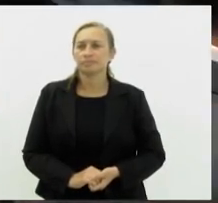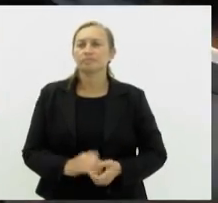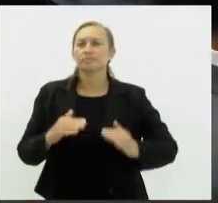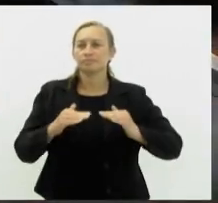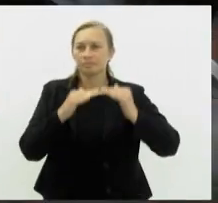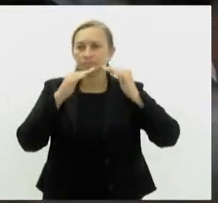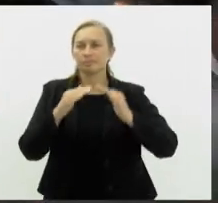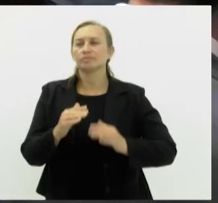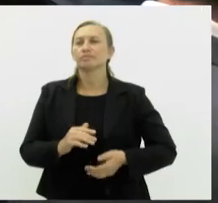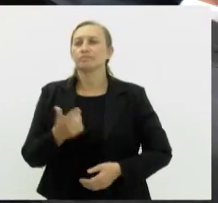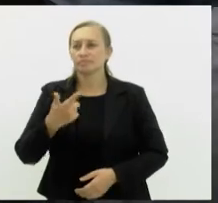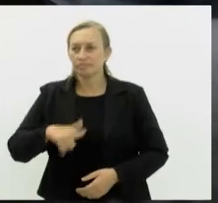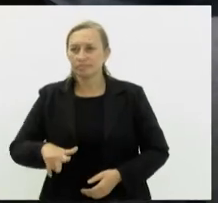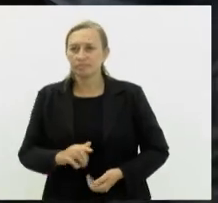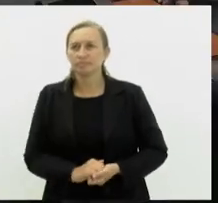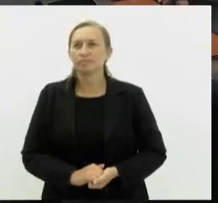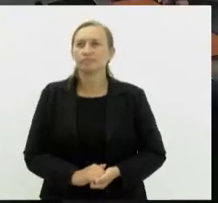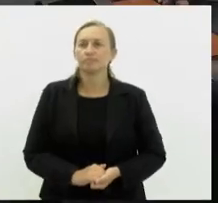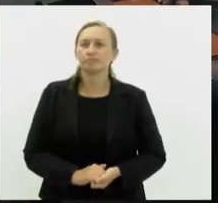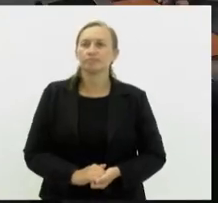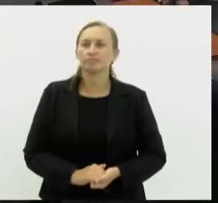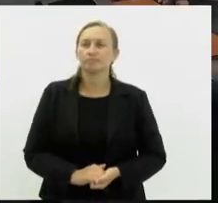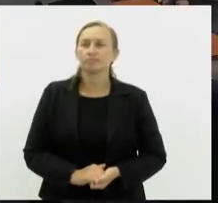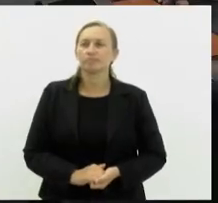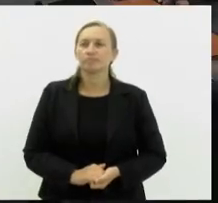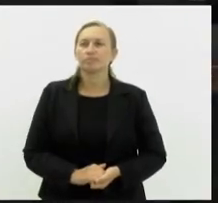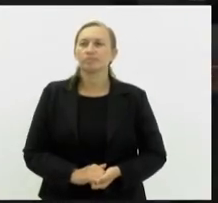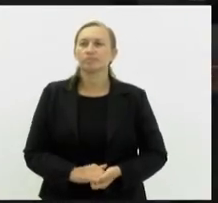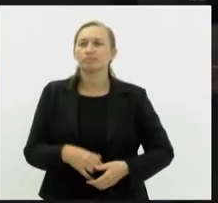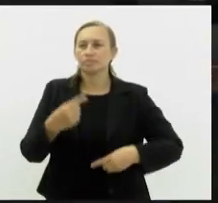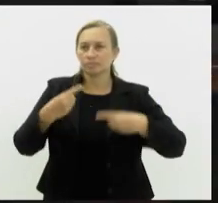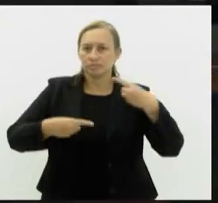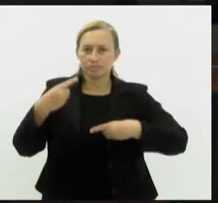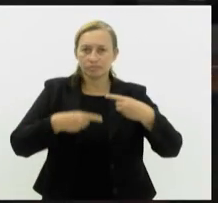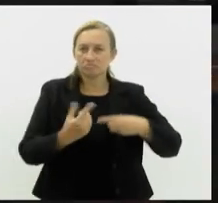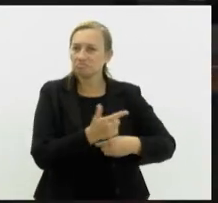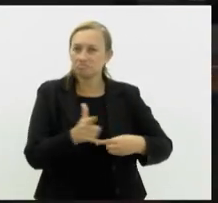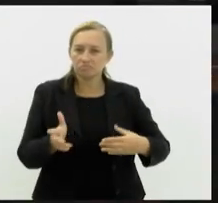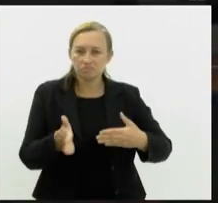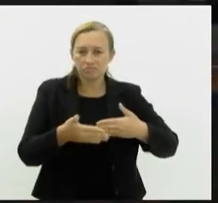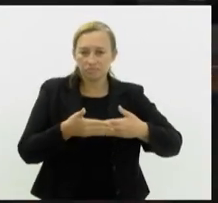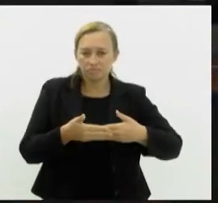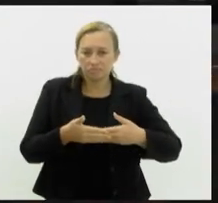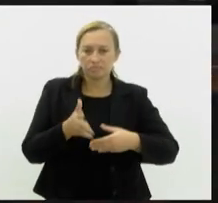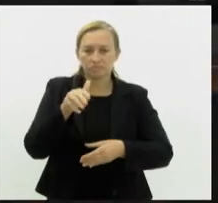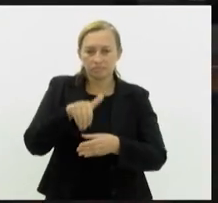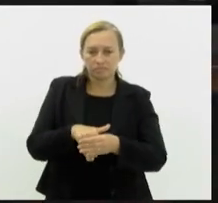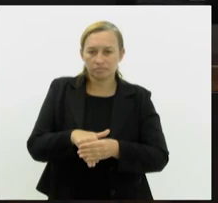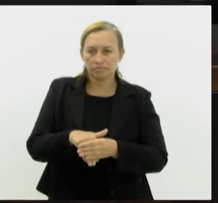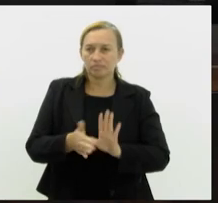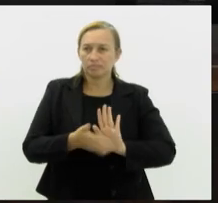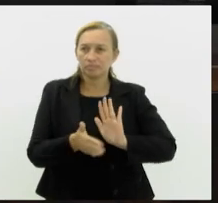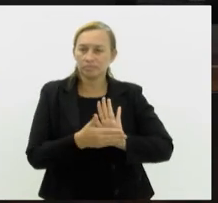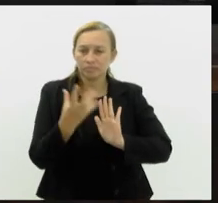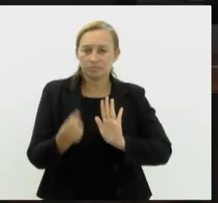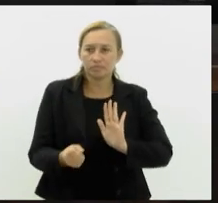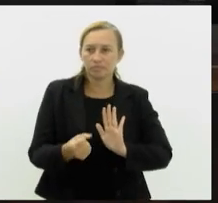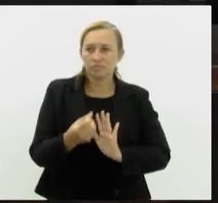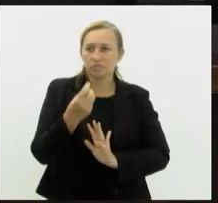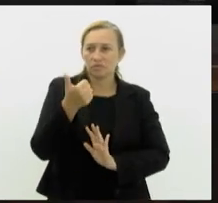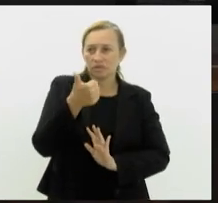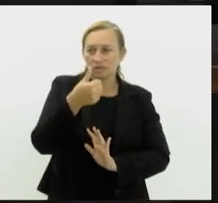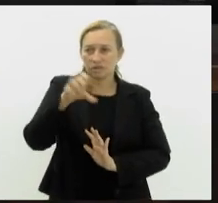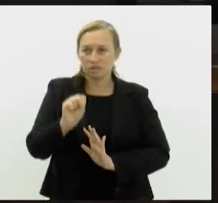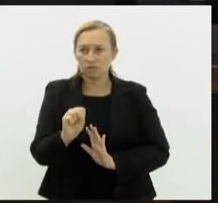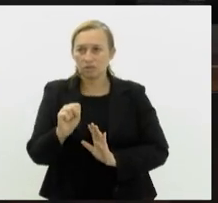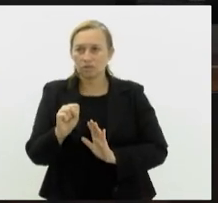Favorável mais uma vez. Com os pareceres emitidos em discussão, não havendo quem queira discutir, encerrada a discussão, a presente proposta recebeu